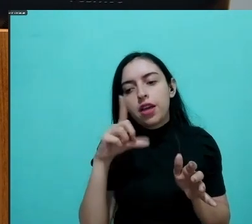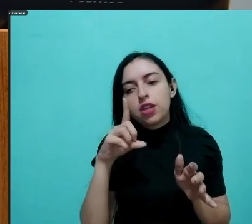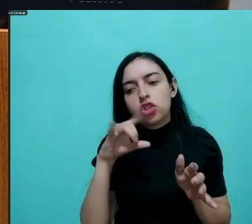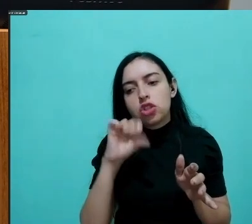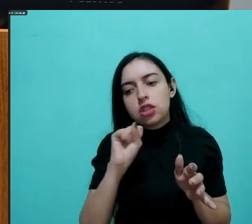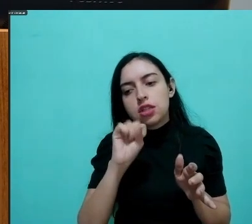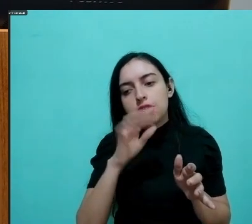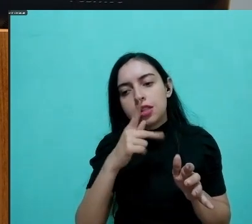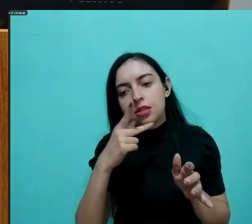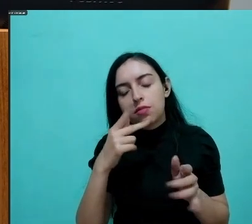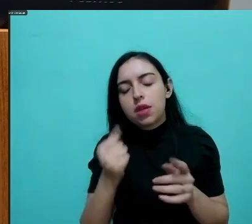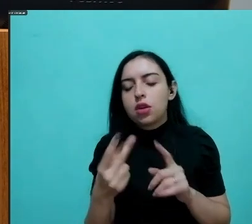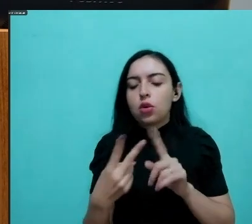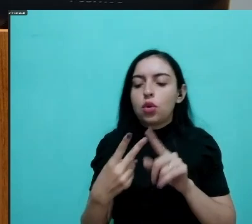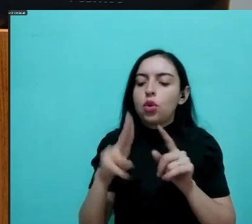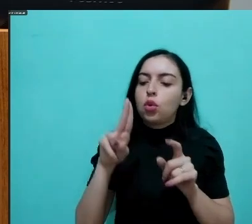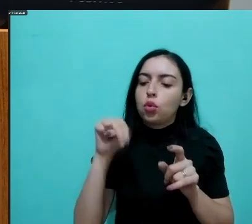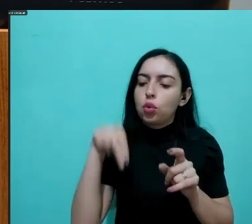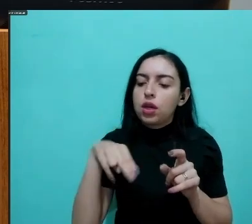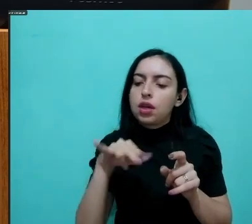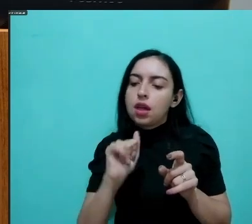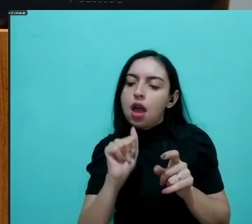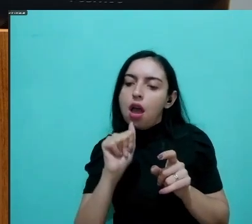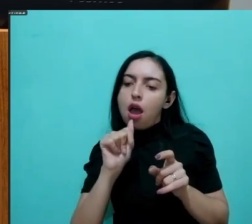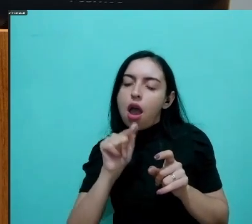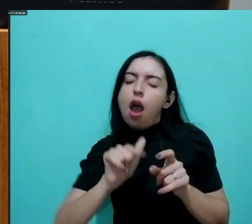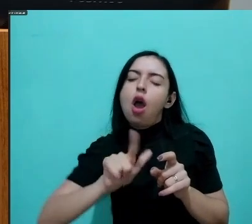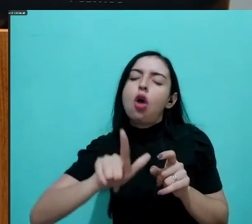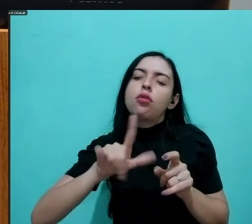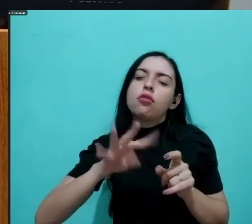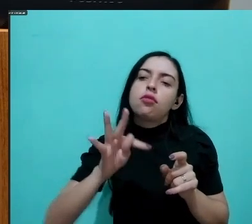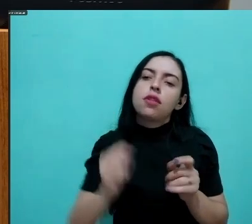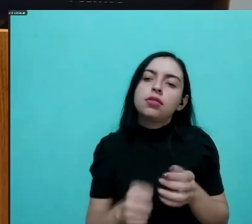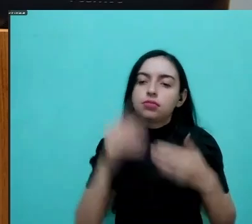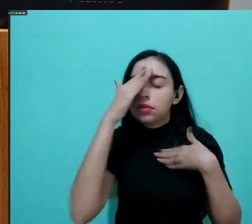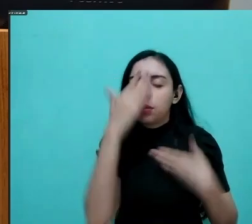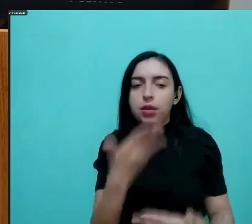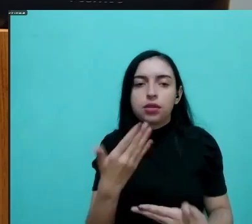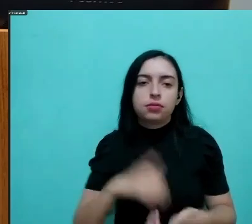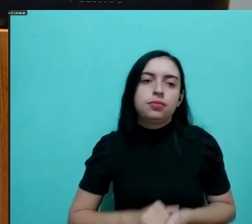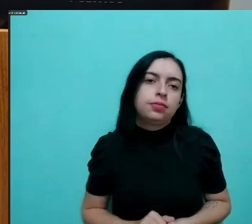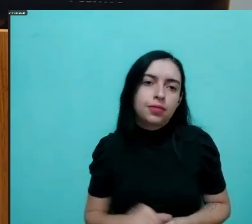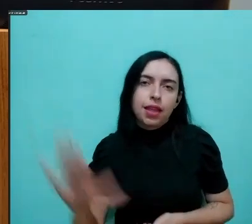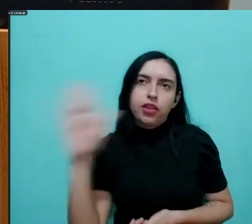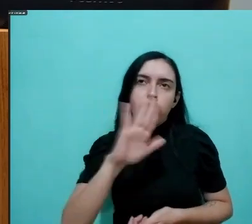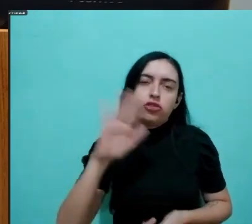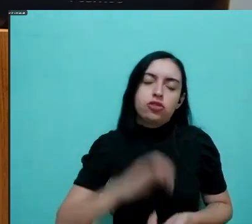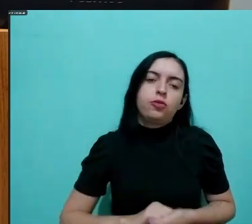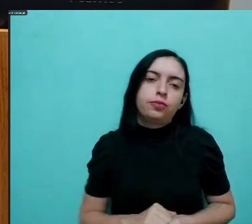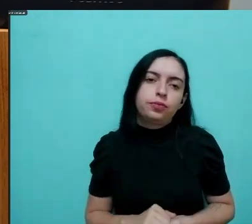por proporcionarem também esse evento. Merci beaucoup e à bientôt. Muito obrigado.